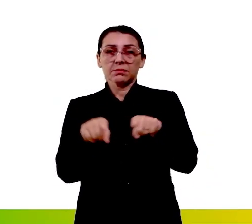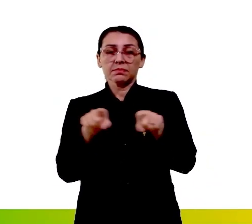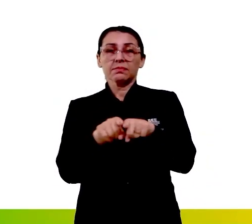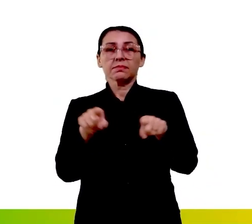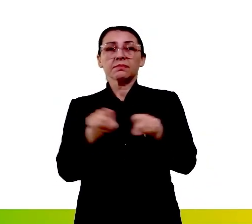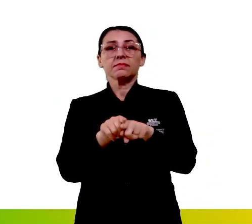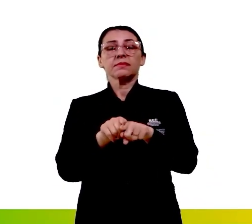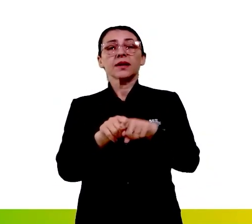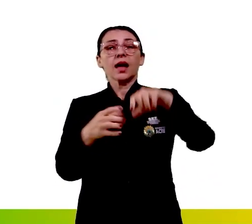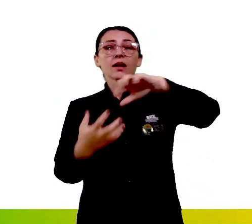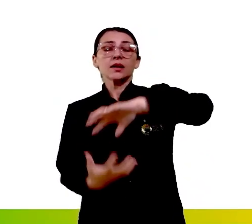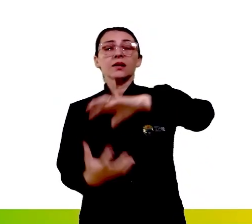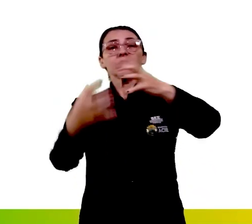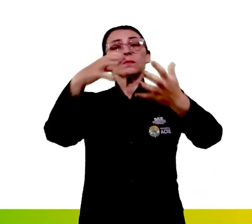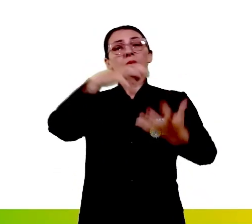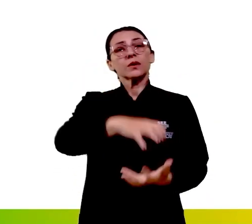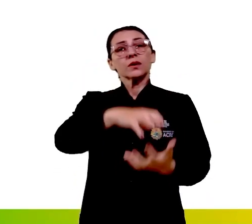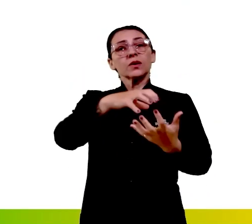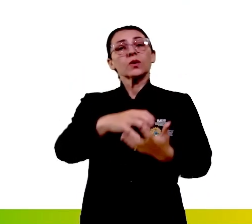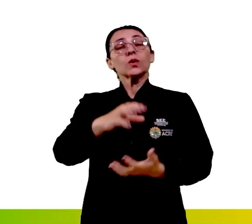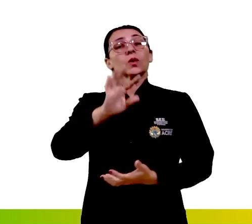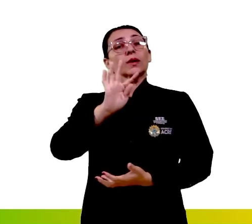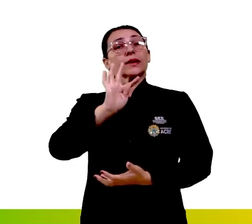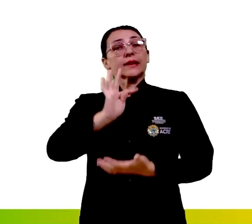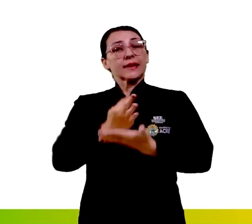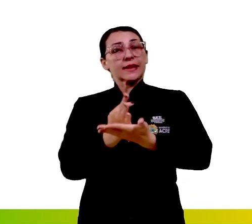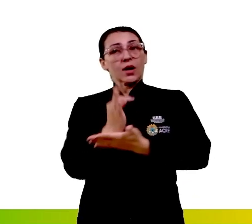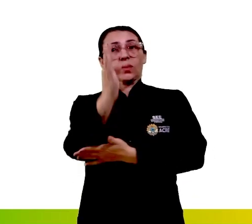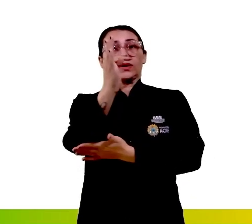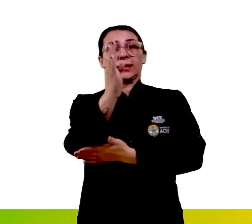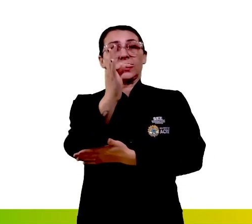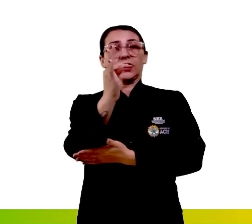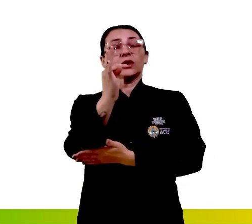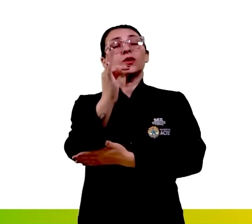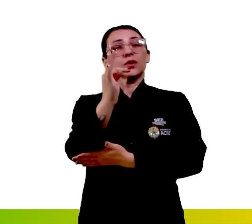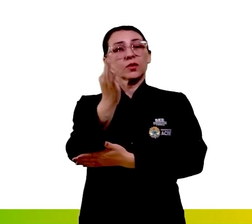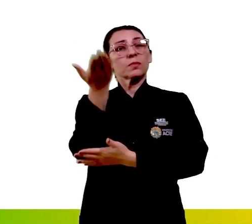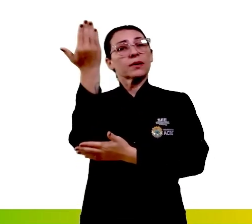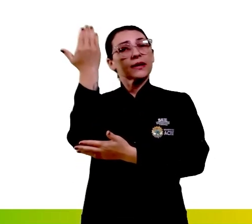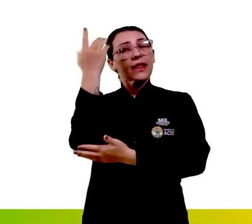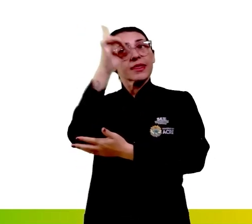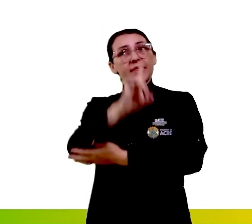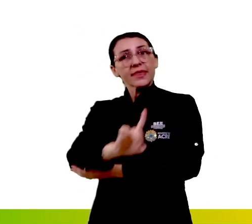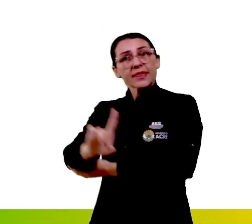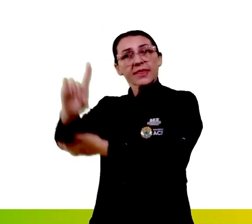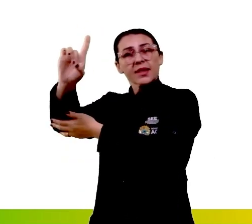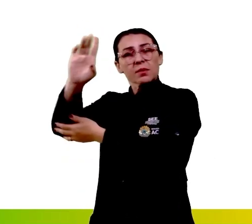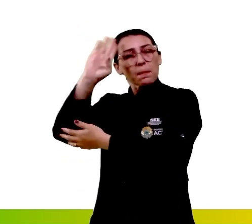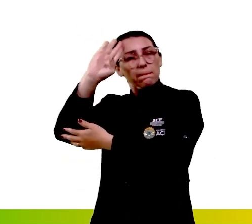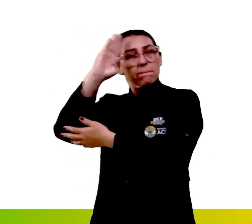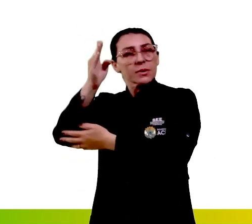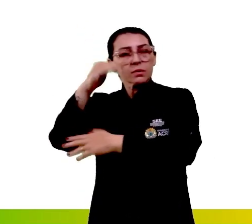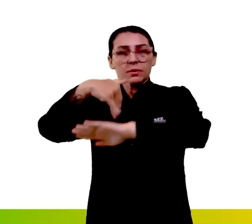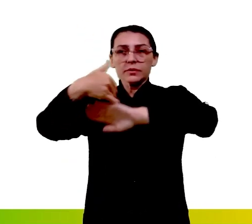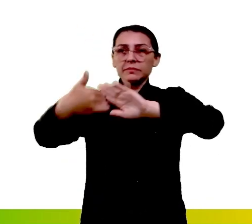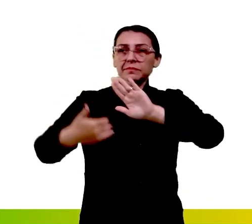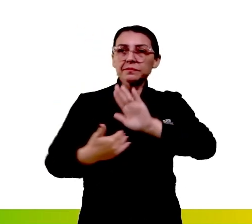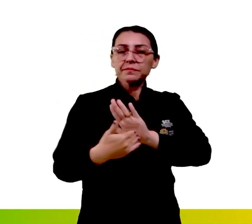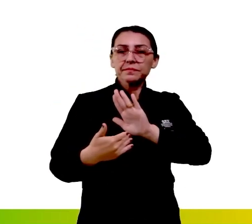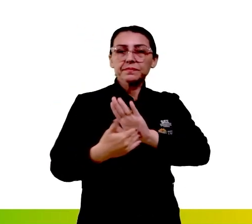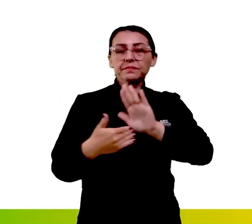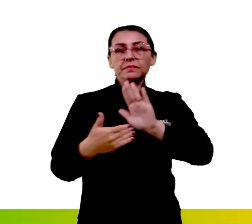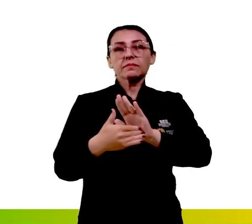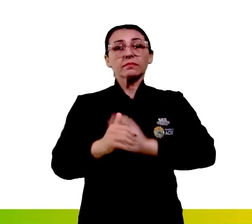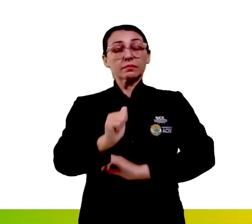a transição do teocentrismo medieval, onde Deus era o centro de tudo, para